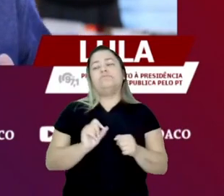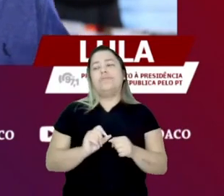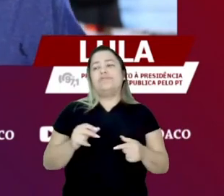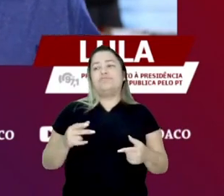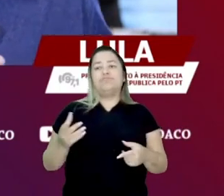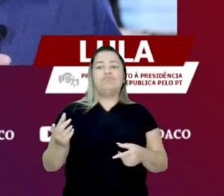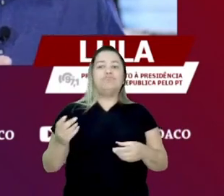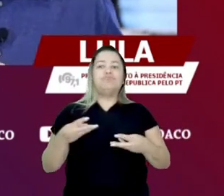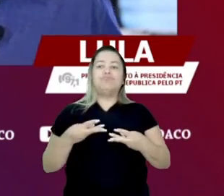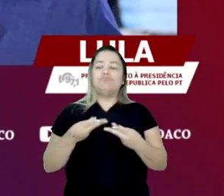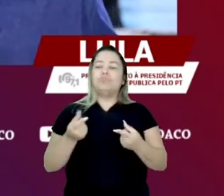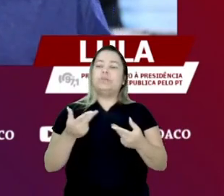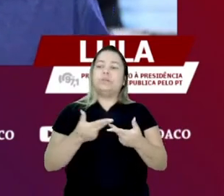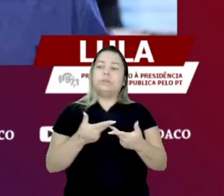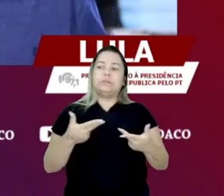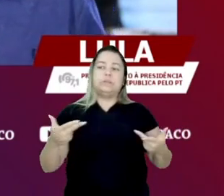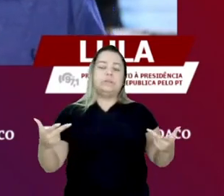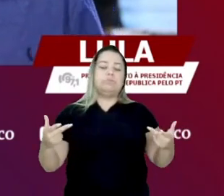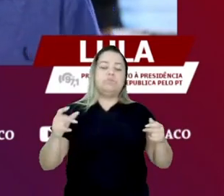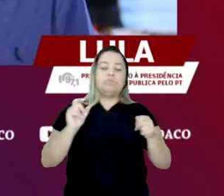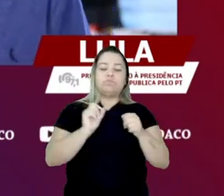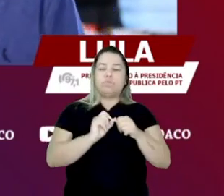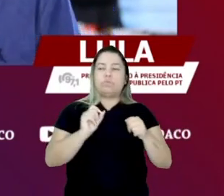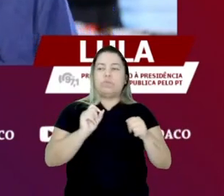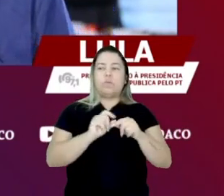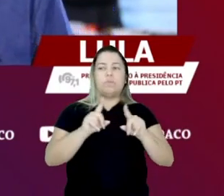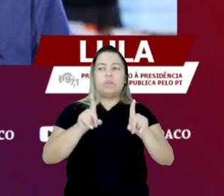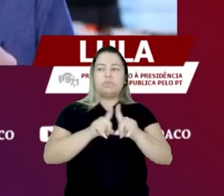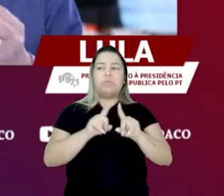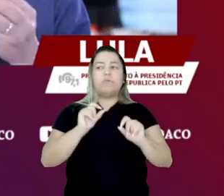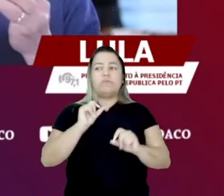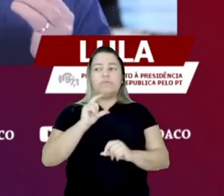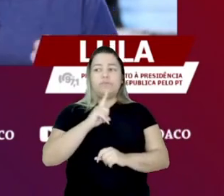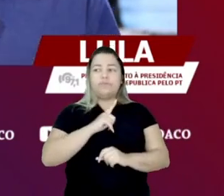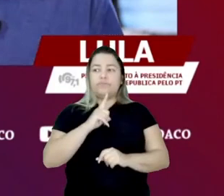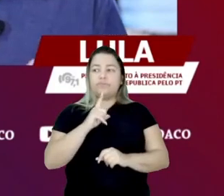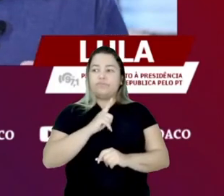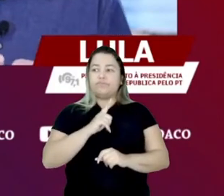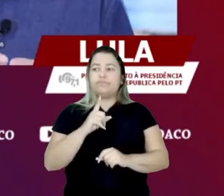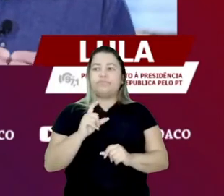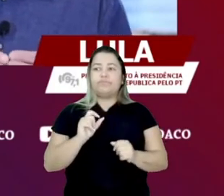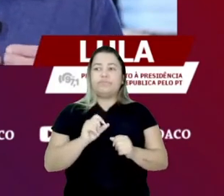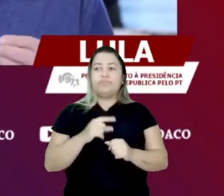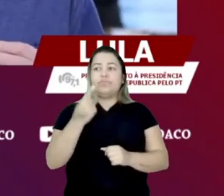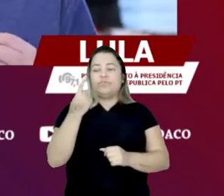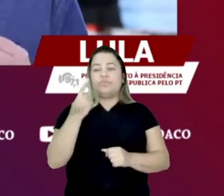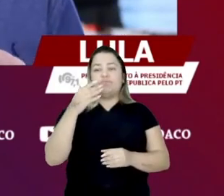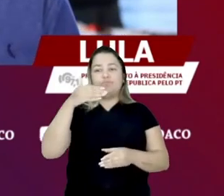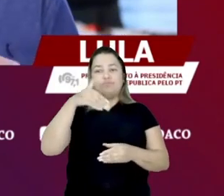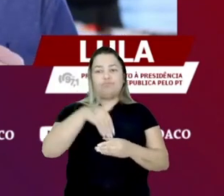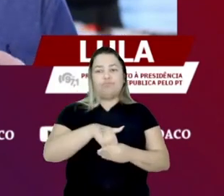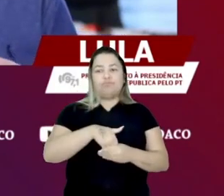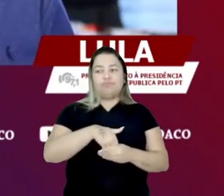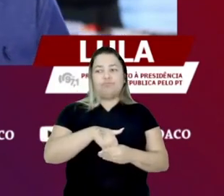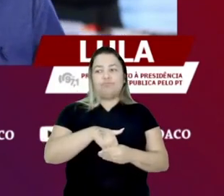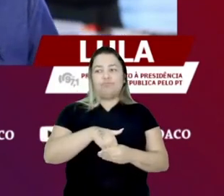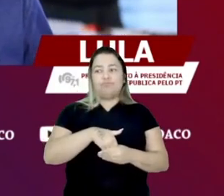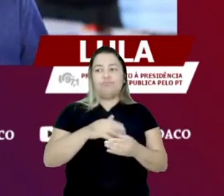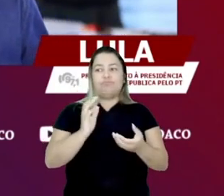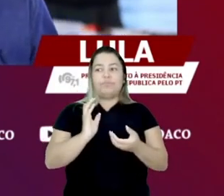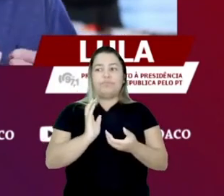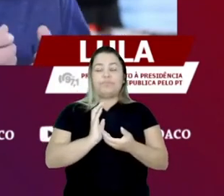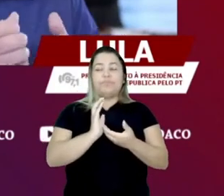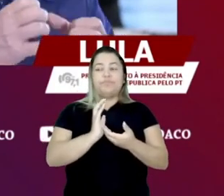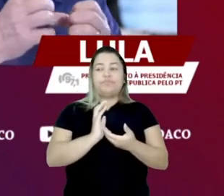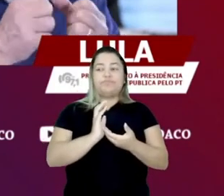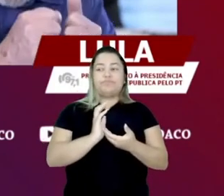nós queremos levar para o Congresso Nacional discutir, não uma coisa crua, nós queremos levar para o Congresso discutir um